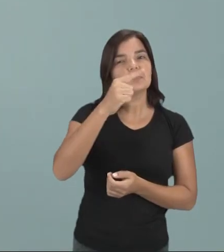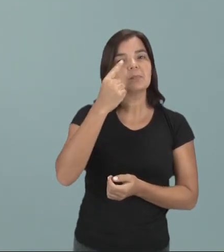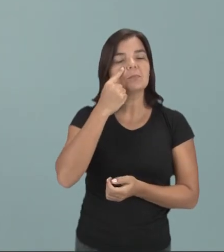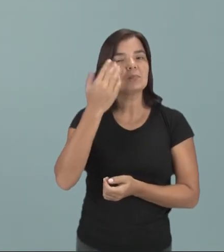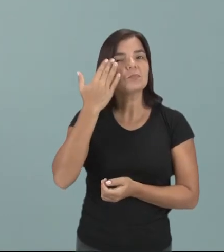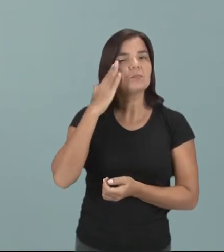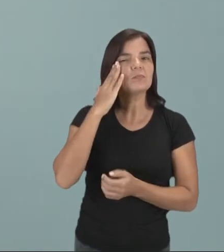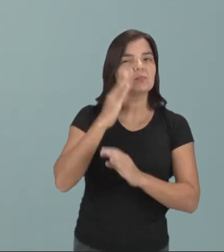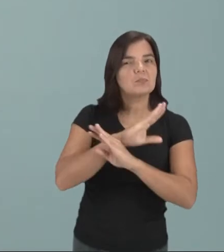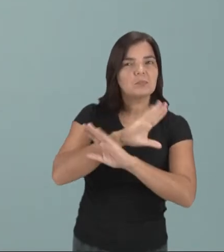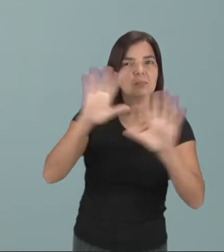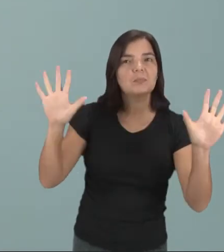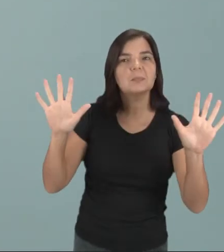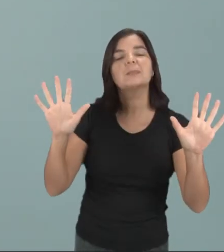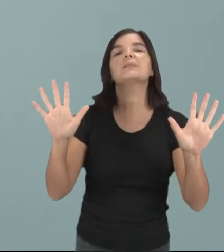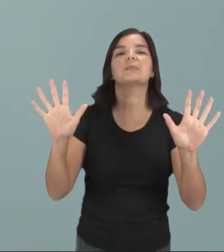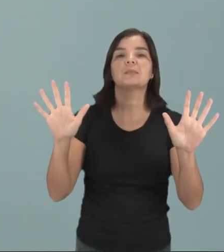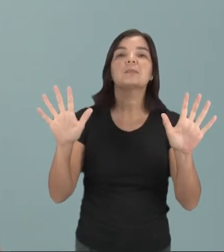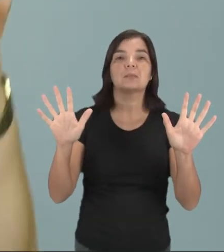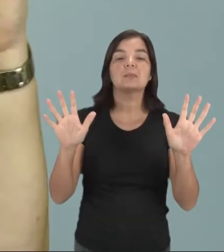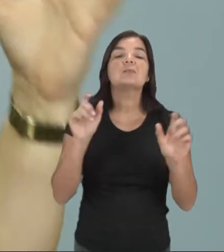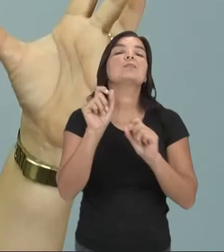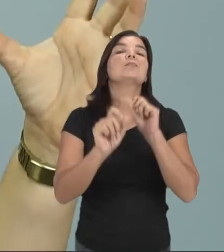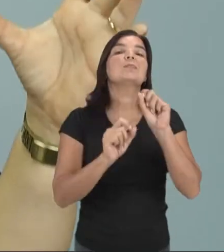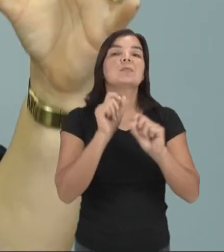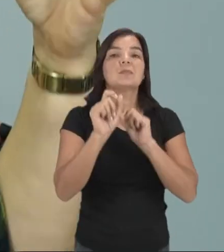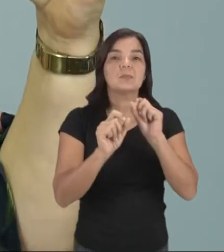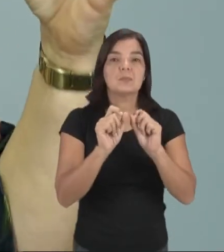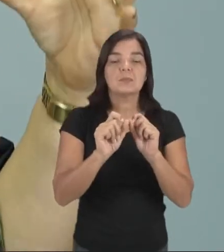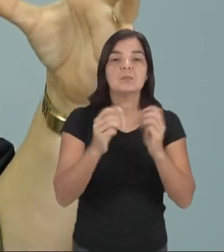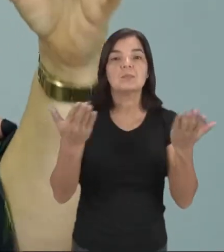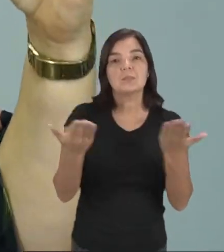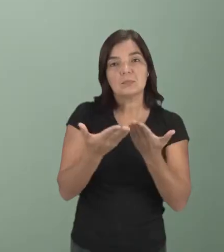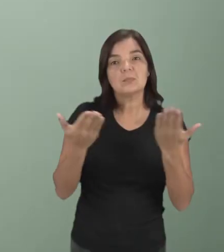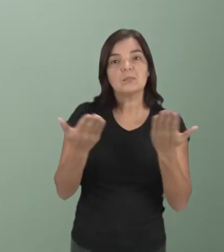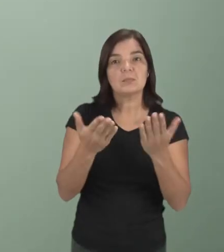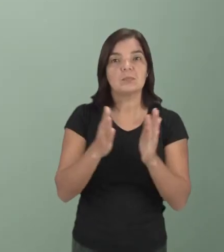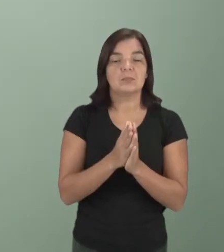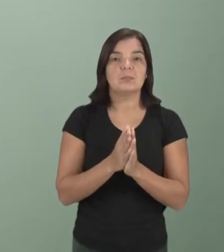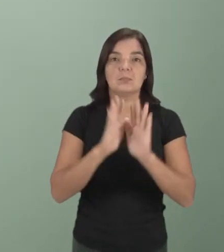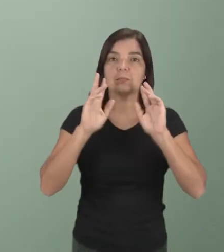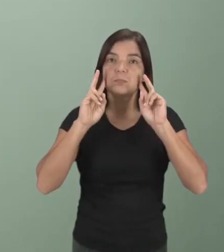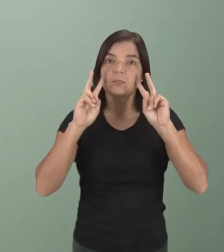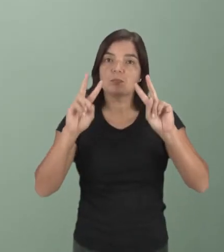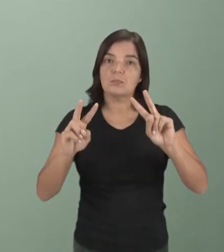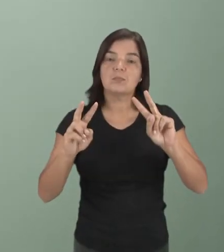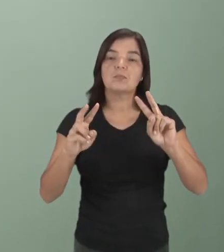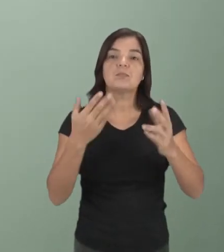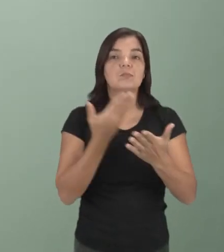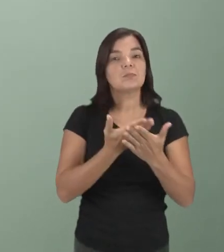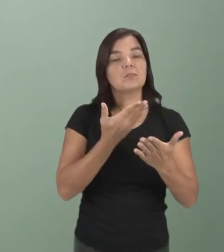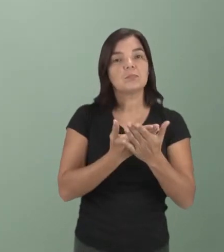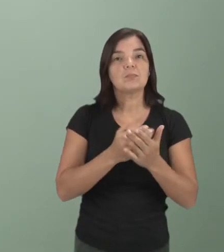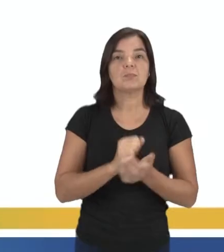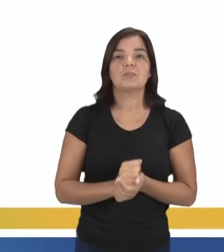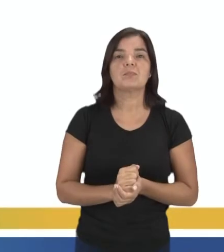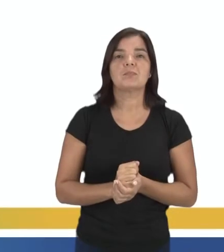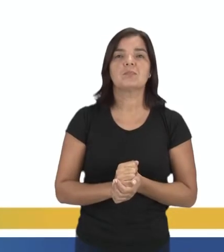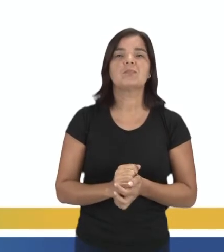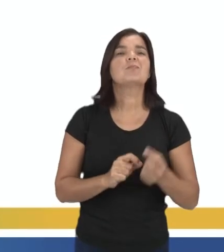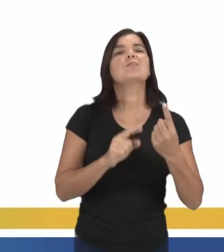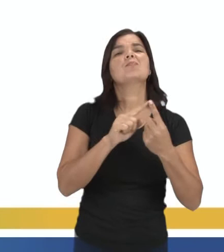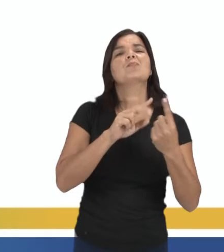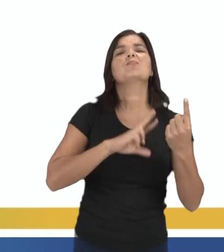um entendimento muito claro do que foi e do que agora está em vigência no nosso estudo. O que foi